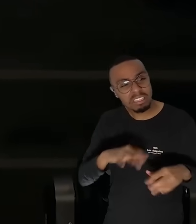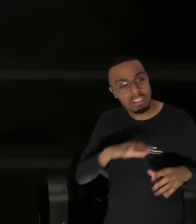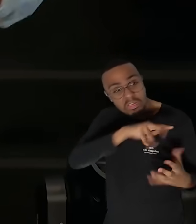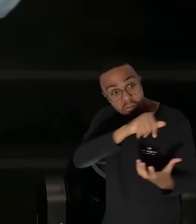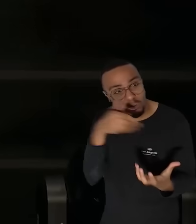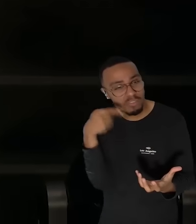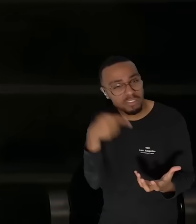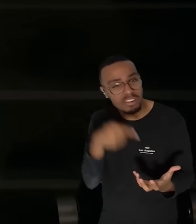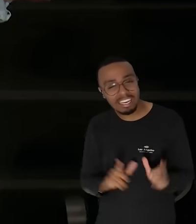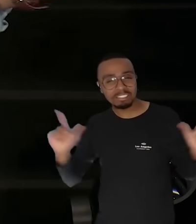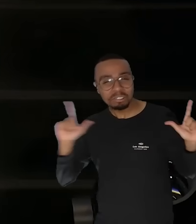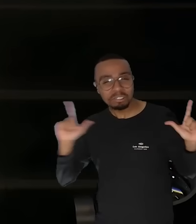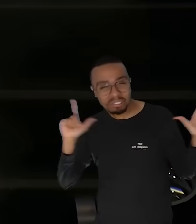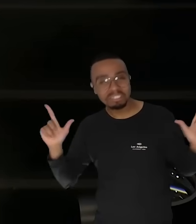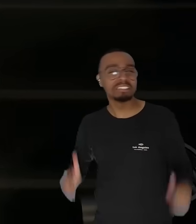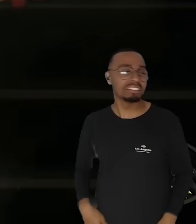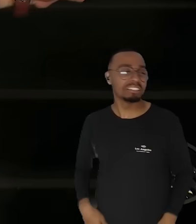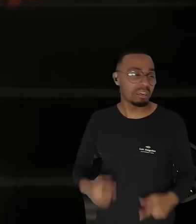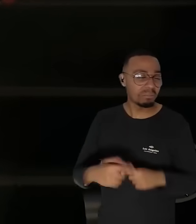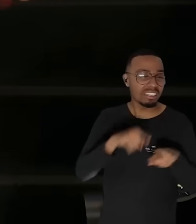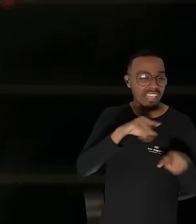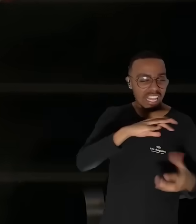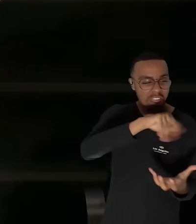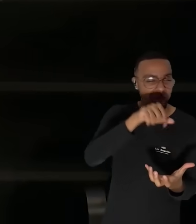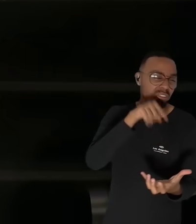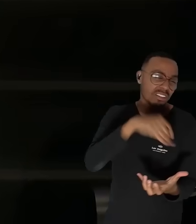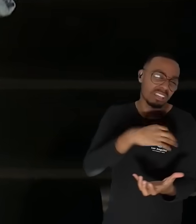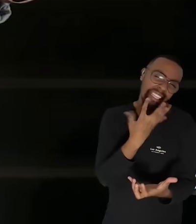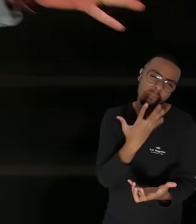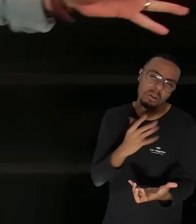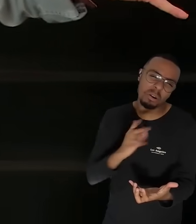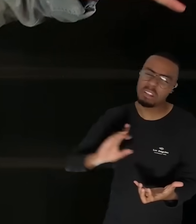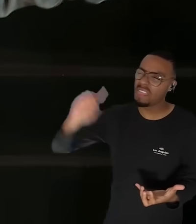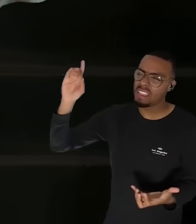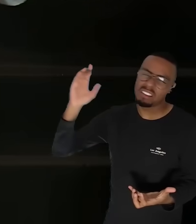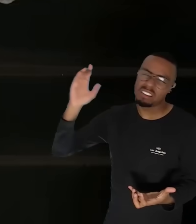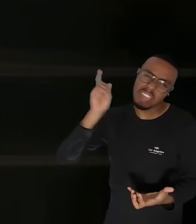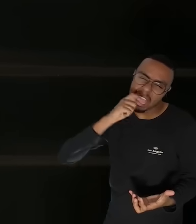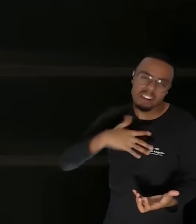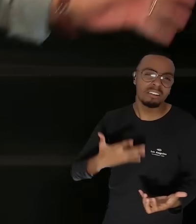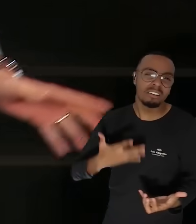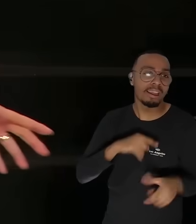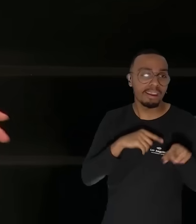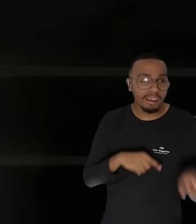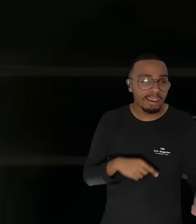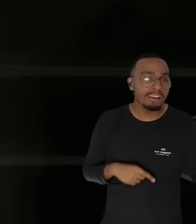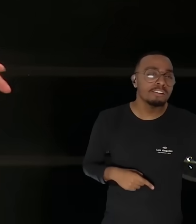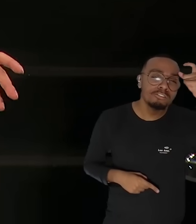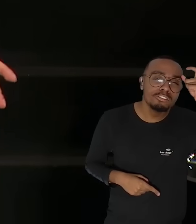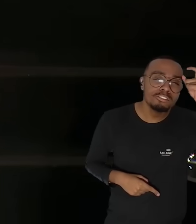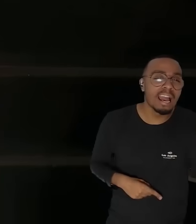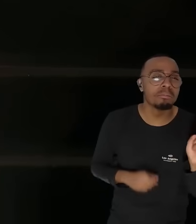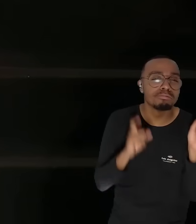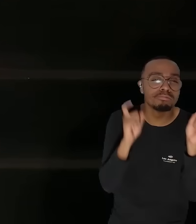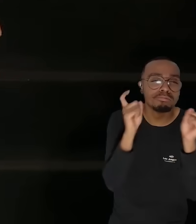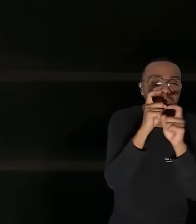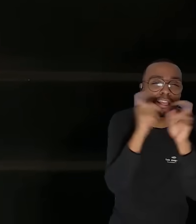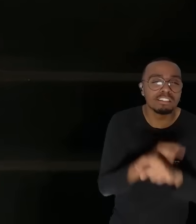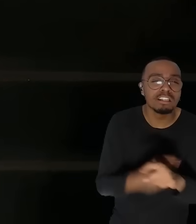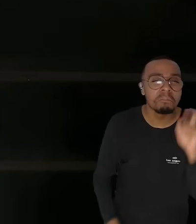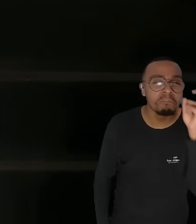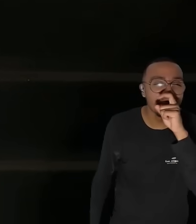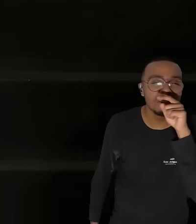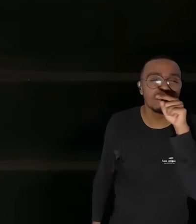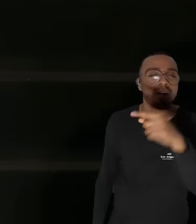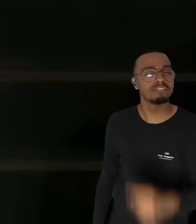deveria estar no mundo. Porque afinal de contas, que me vale estar aqui? Que me vale estar aqui se eu estou passando pelo que estou passando? E o diabo está